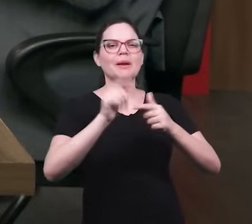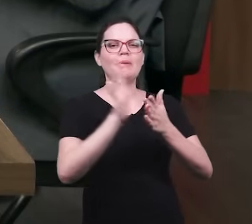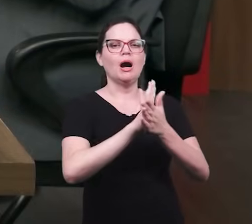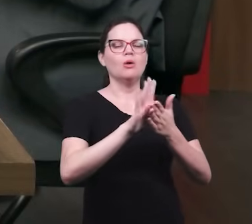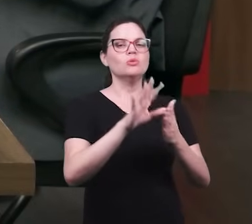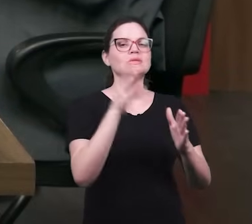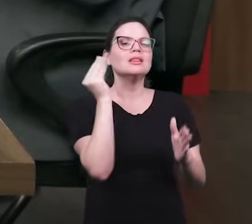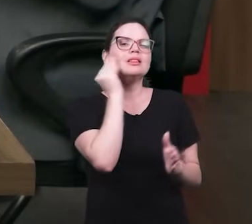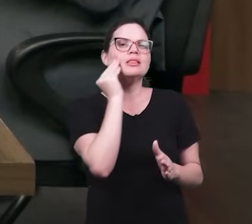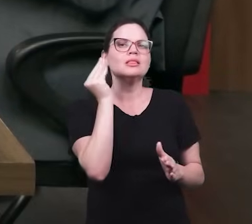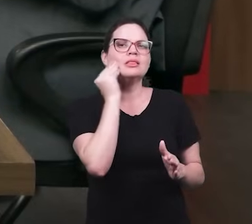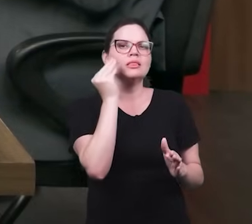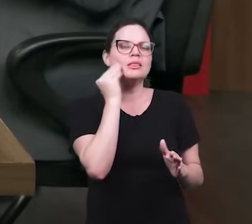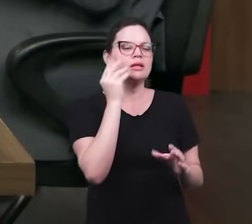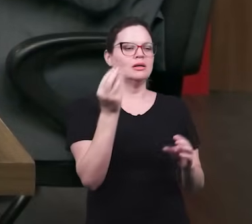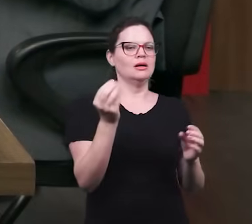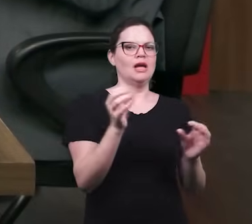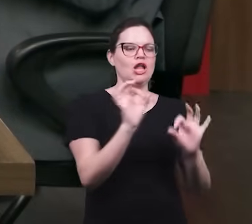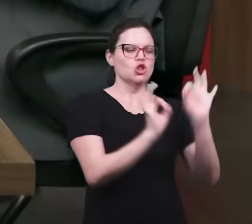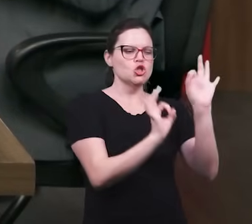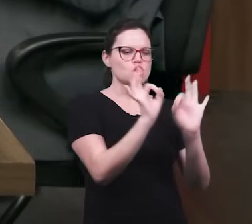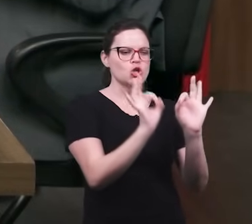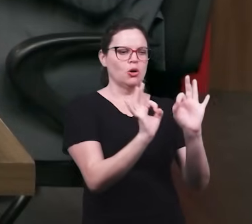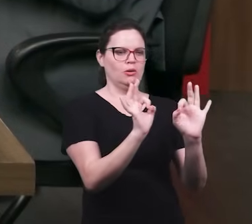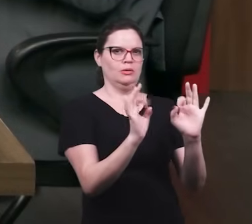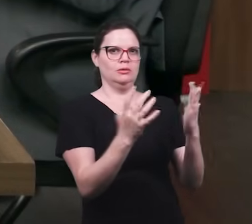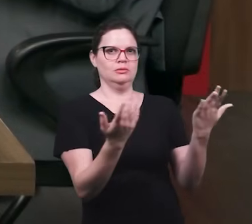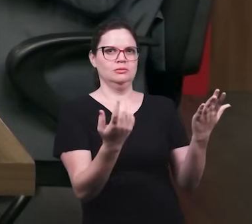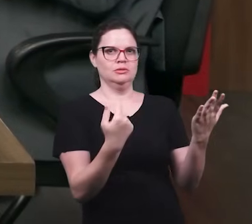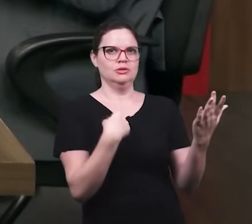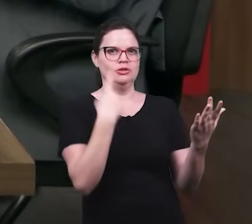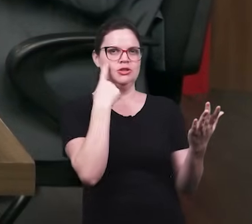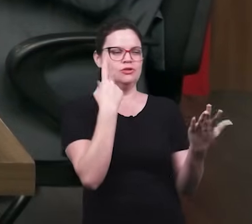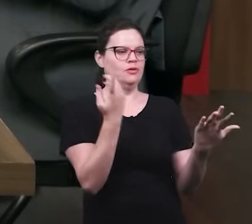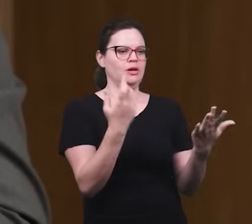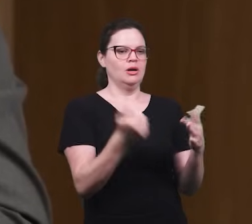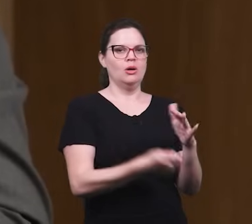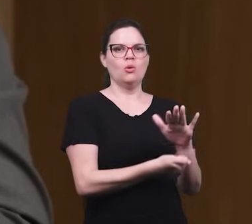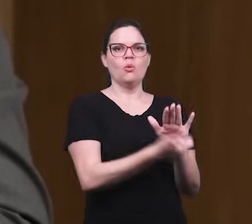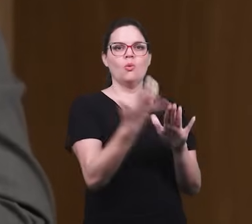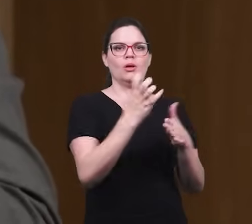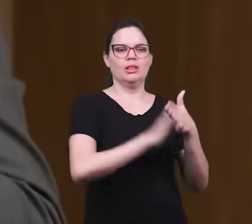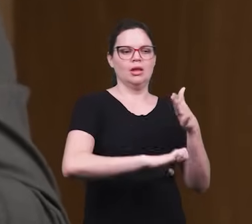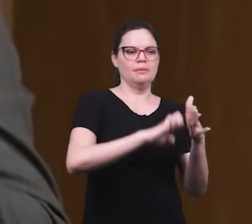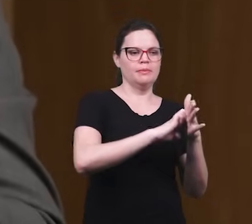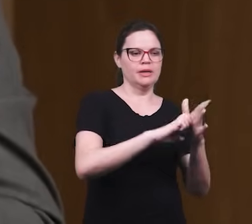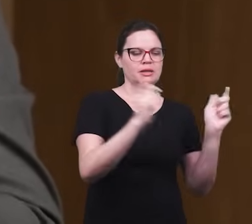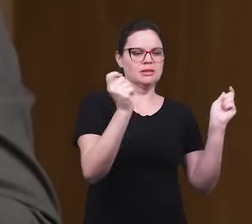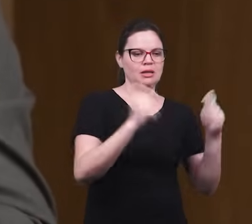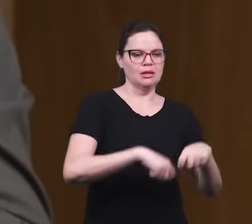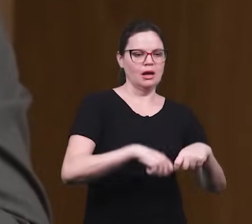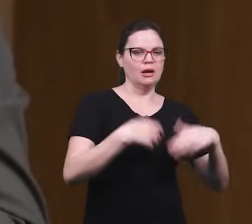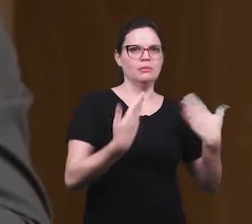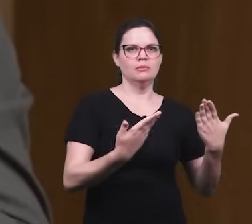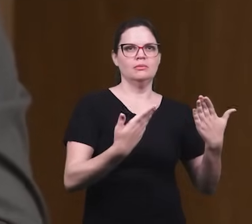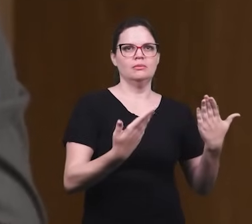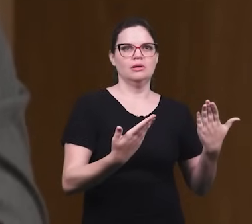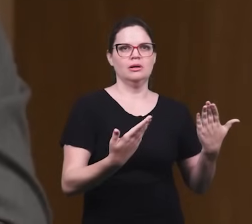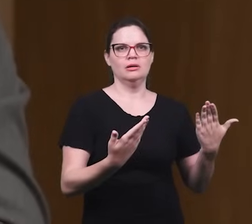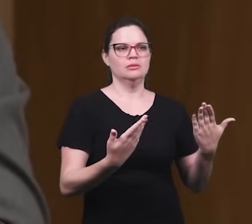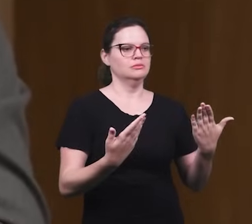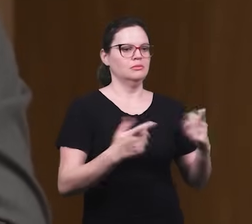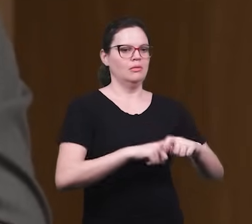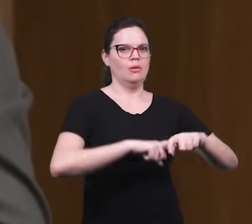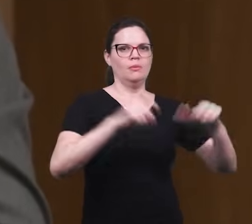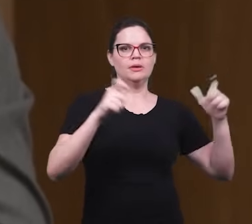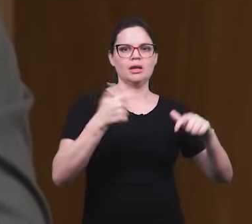das variáveis, você vai chegar à conclusão que a população, por exemplo, de presas, ela pode aumentar, ou de predadores, você chega a uma